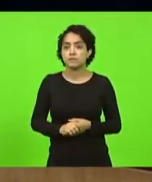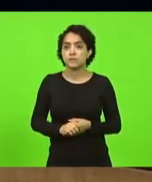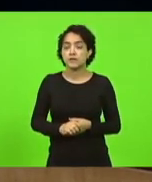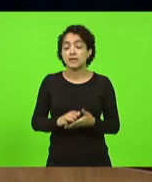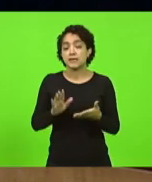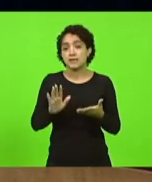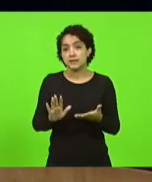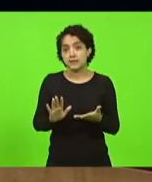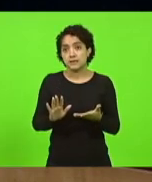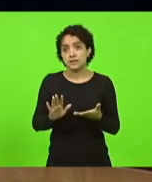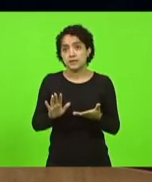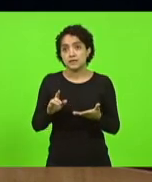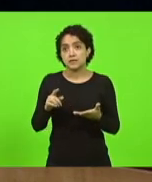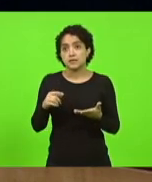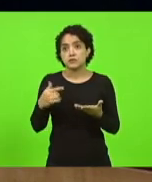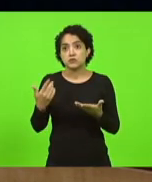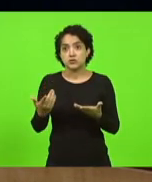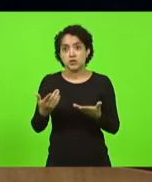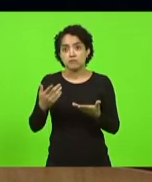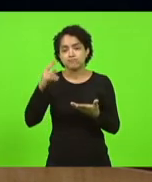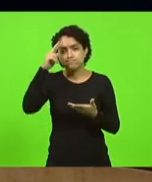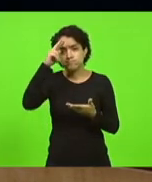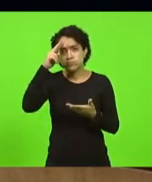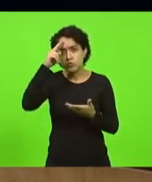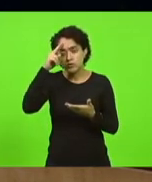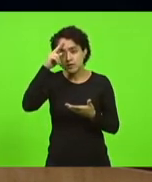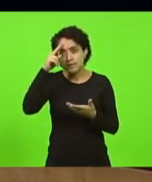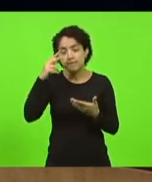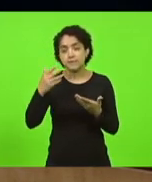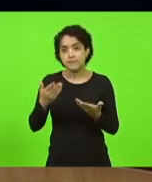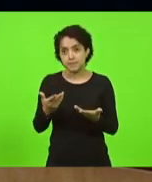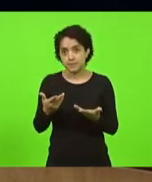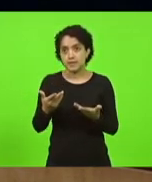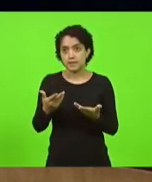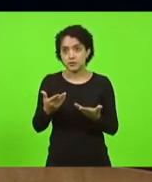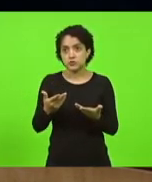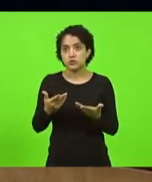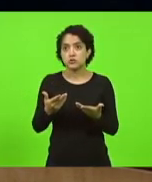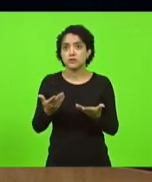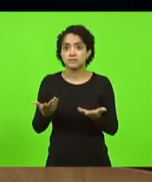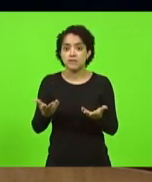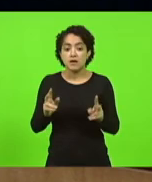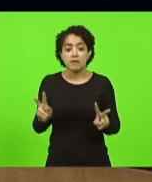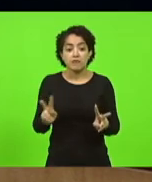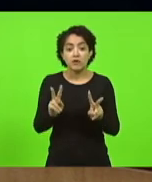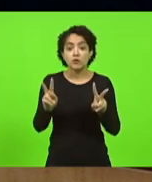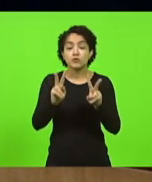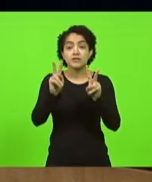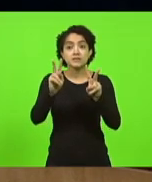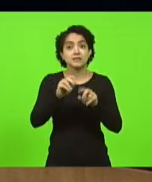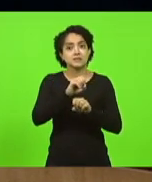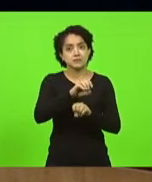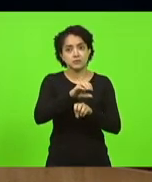nós, historicamente, se fala da efetiva valorização da educação.